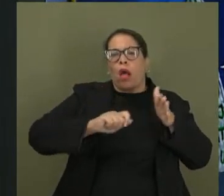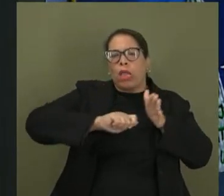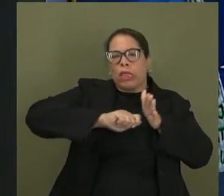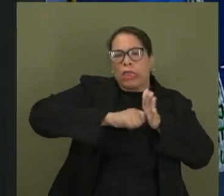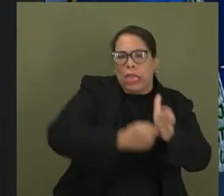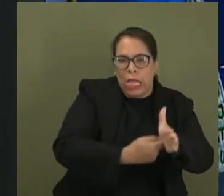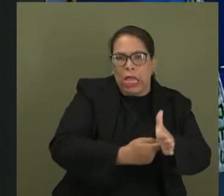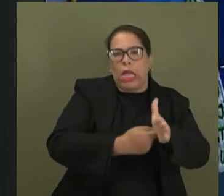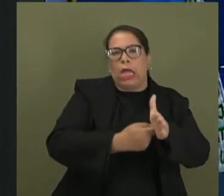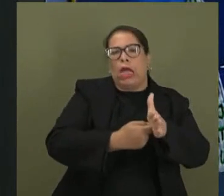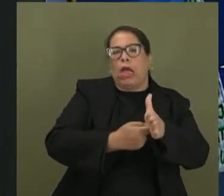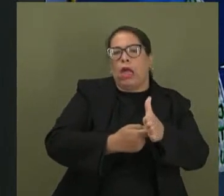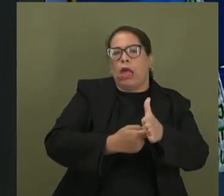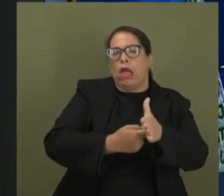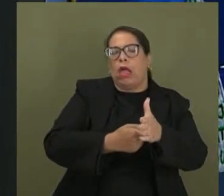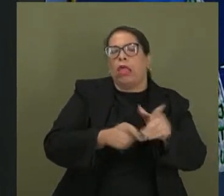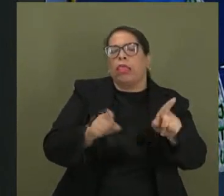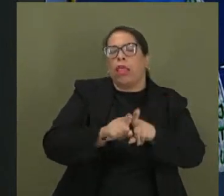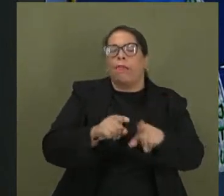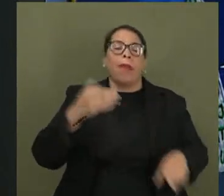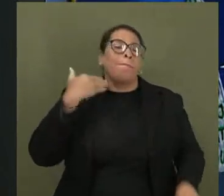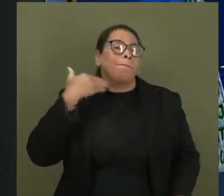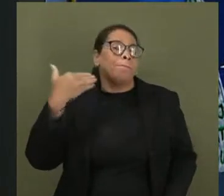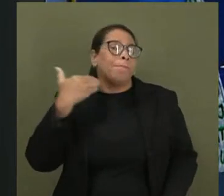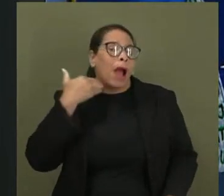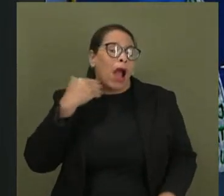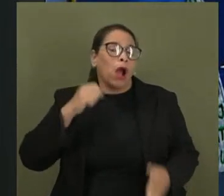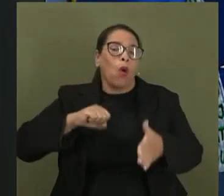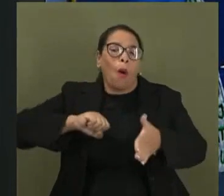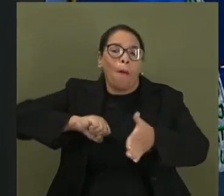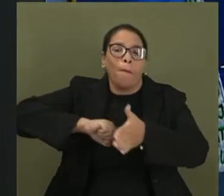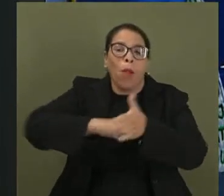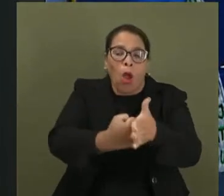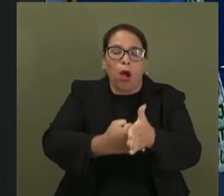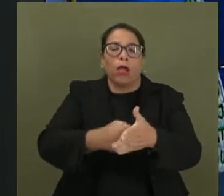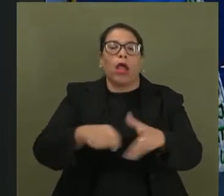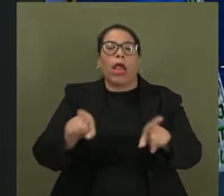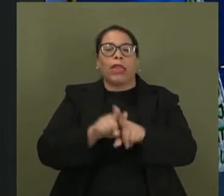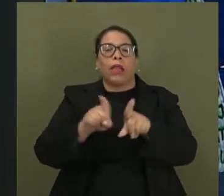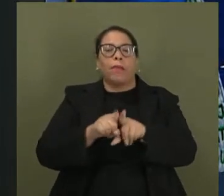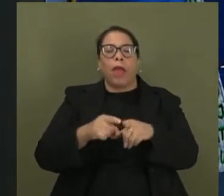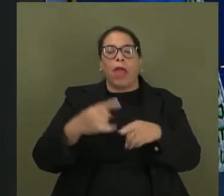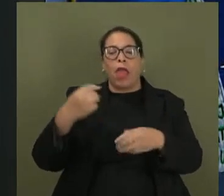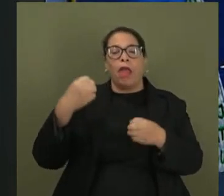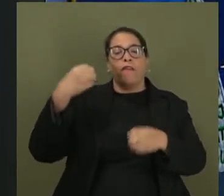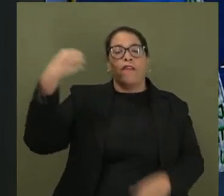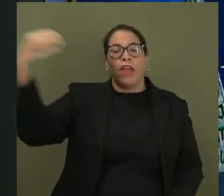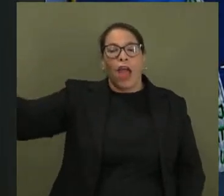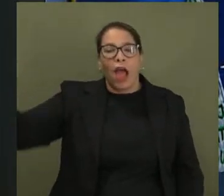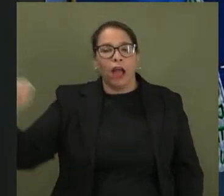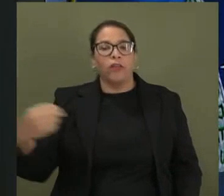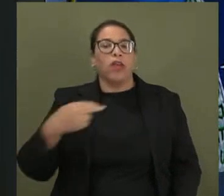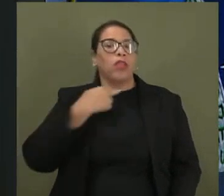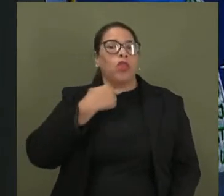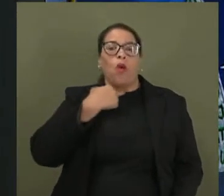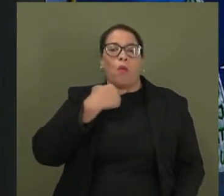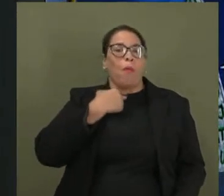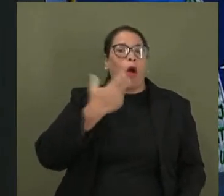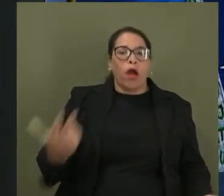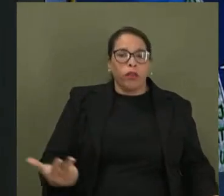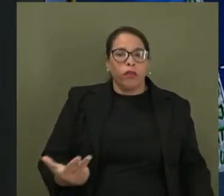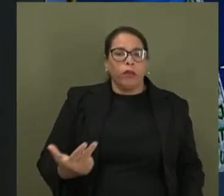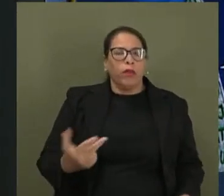por decisão judicial, contas bancárias bloqueadas e até passaporte retidos. Tu imagina